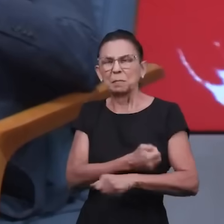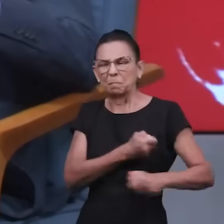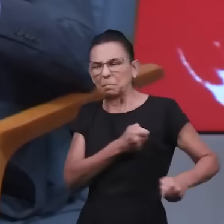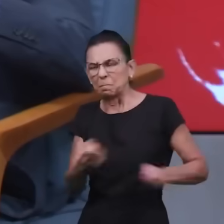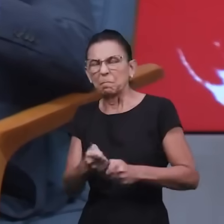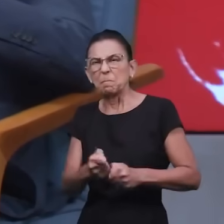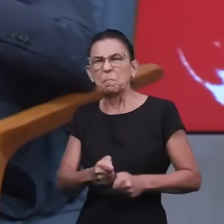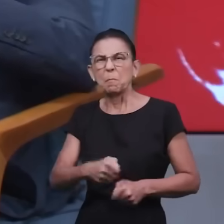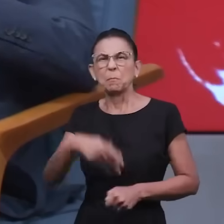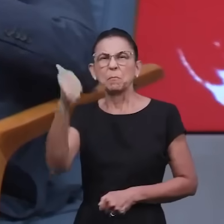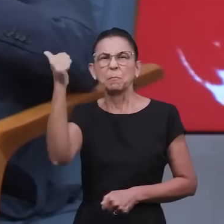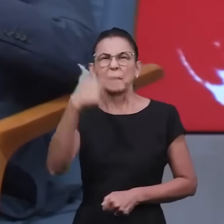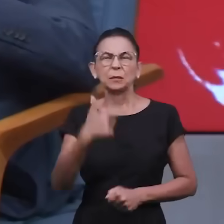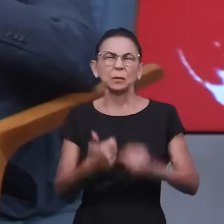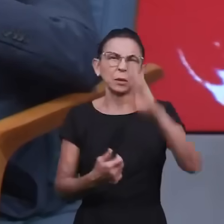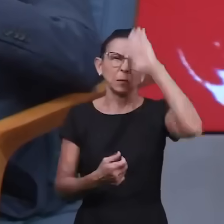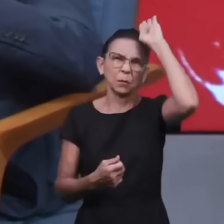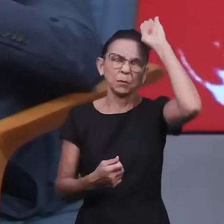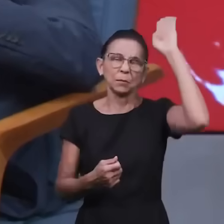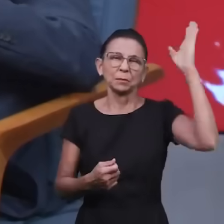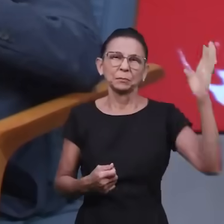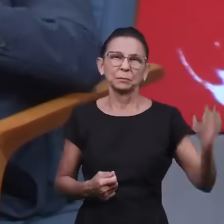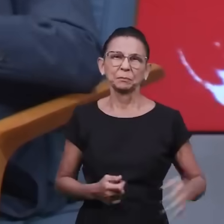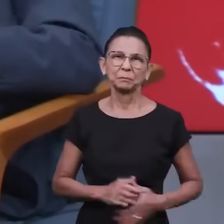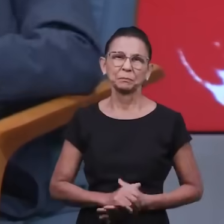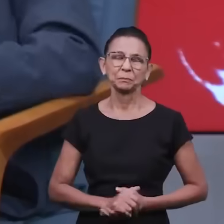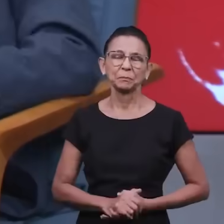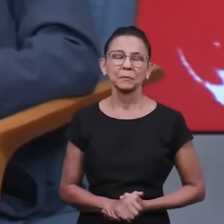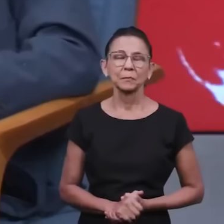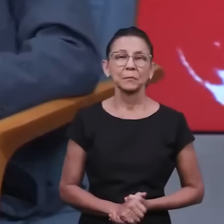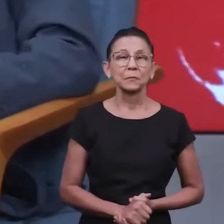No meio, nesse terceiro ano,